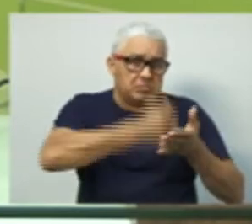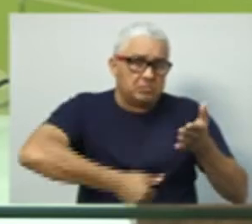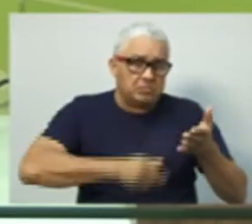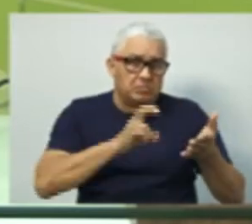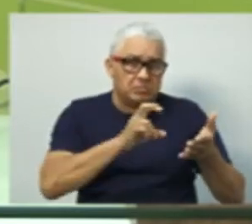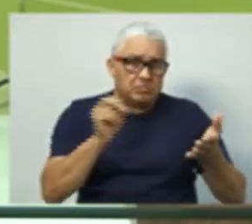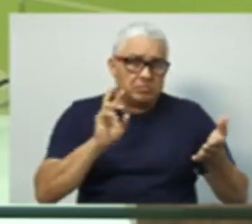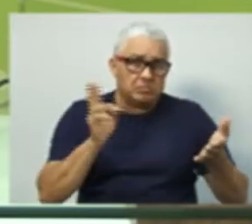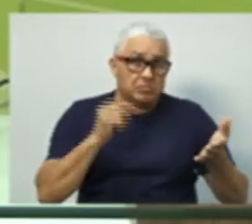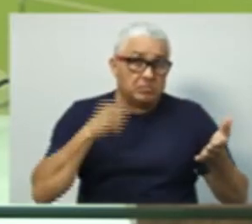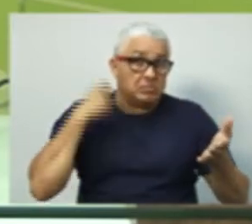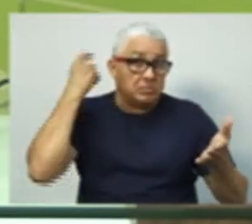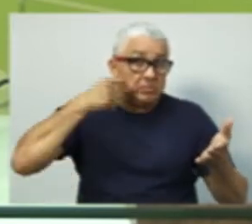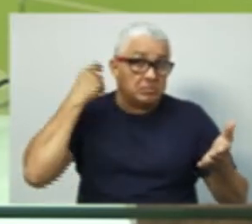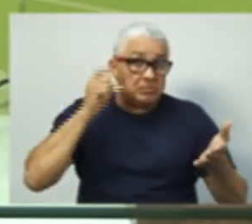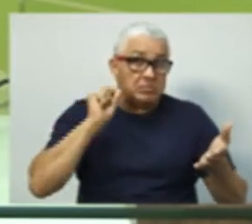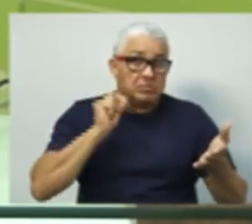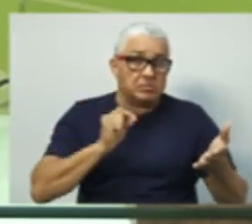do mês de junho,